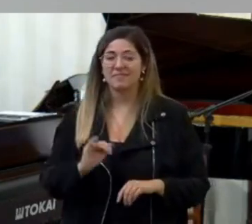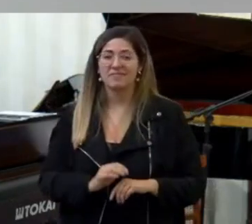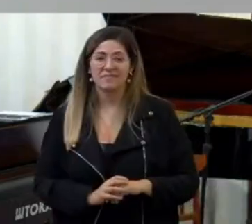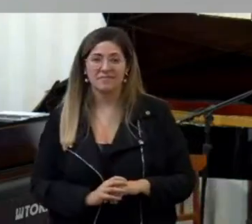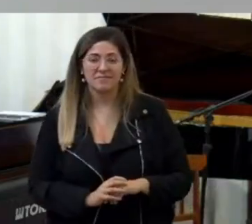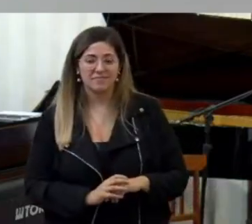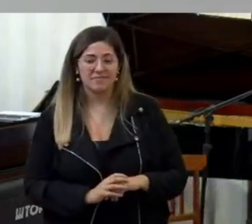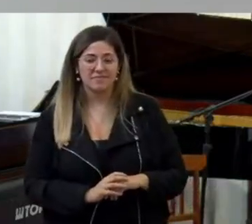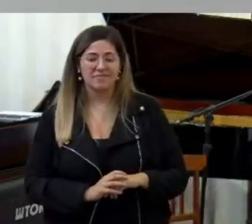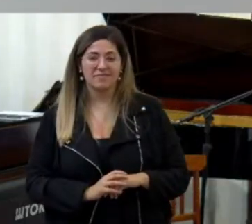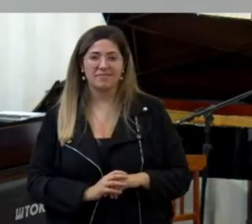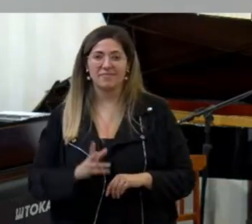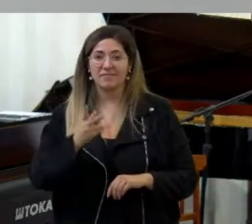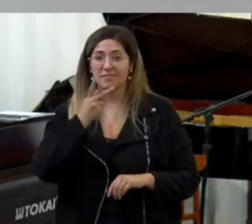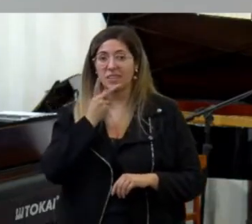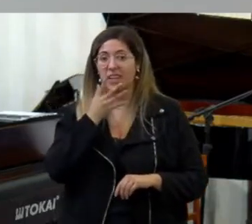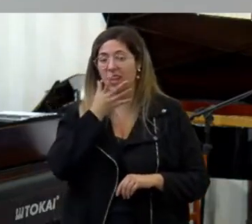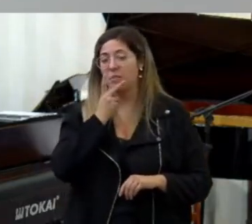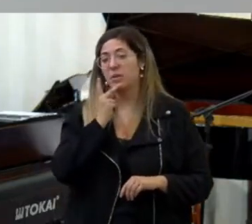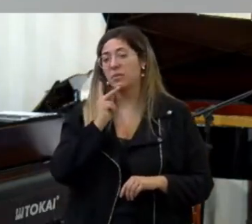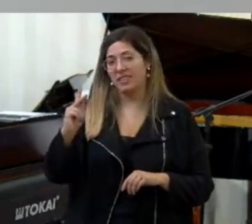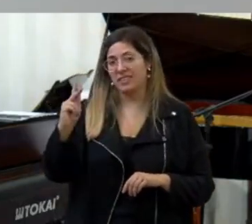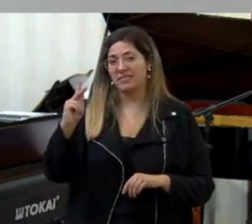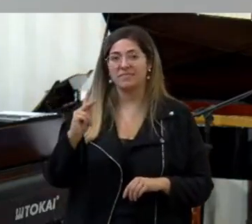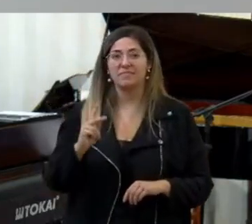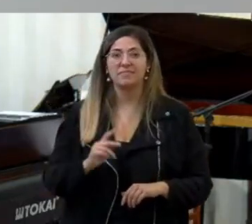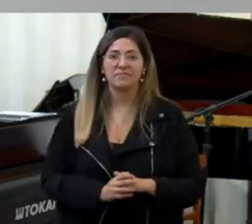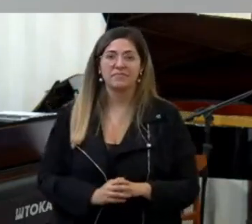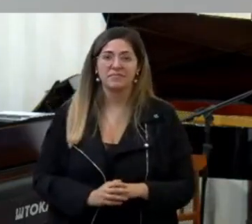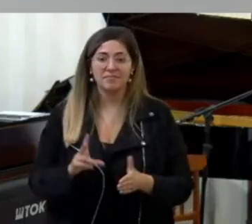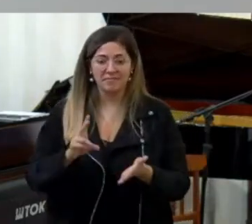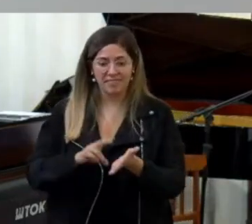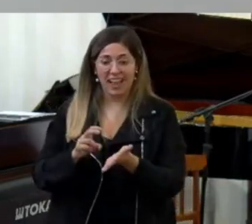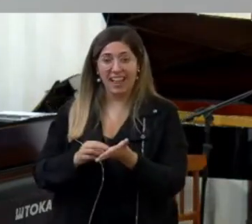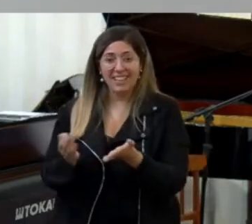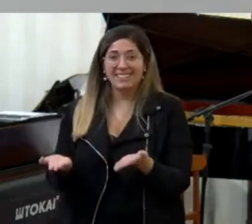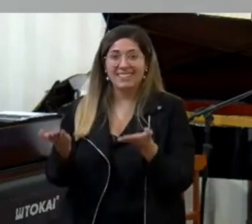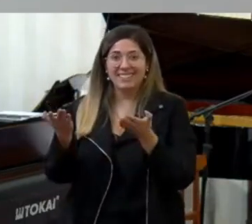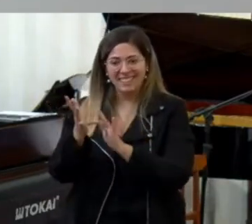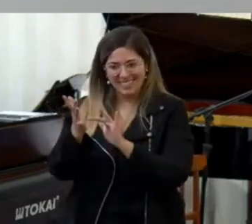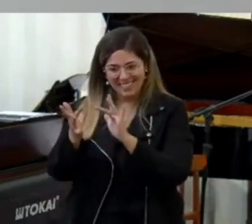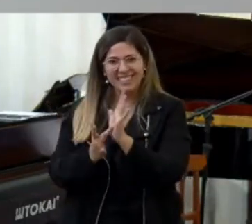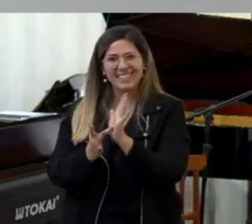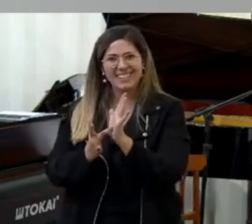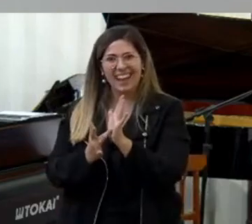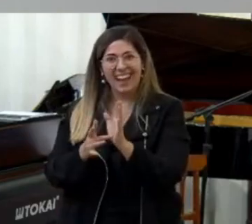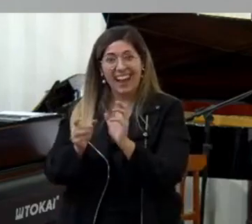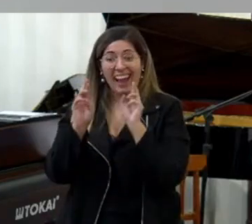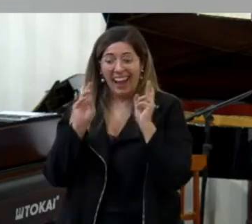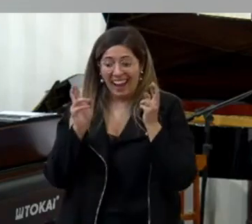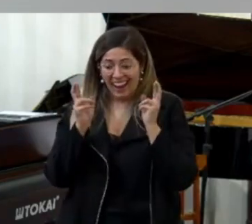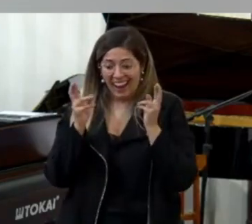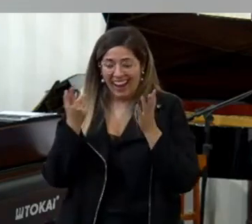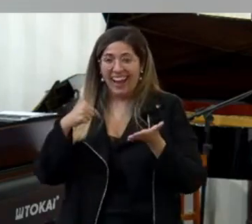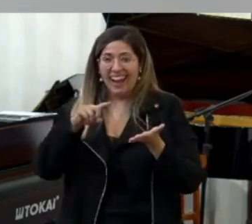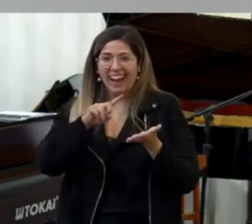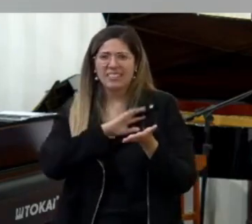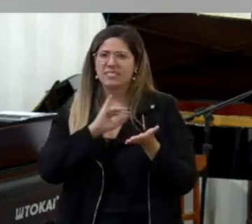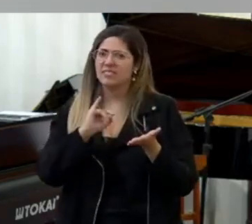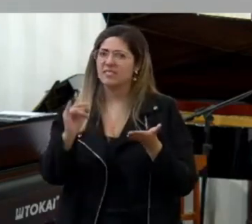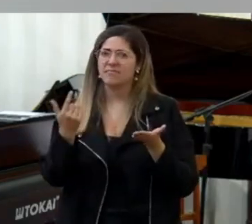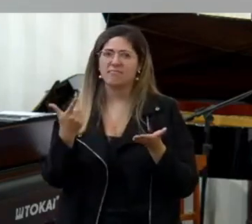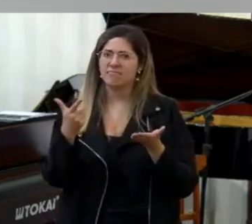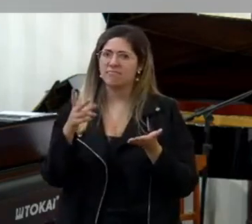de profeta, a ressurreição de Cristo. A ressurreição de Cristo é a esperança nossa. Não fosse a ressurreição de Cristo, não